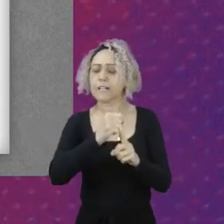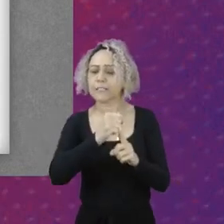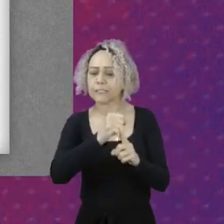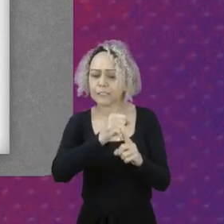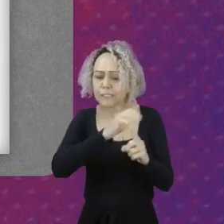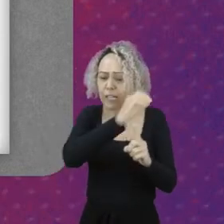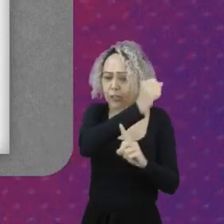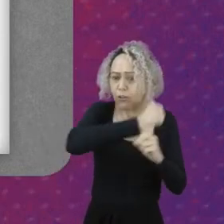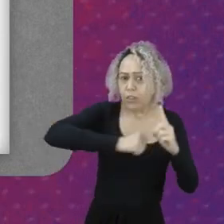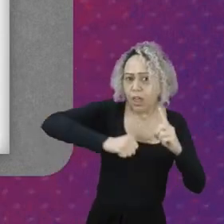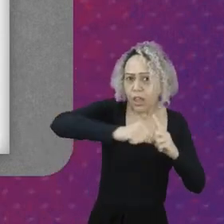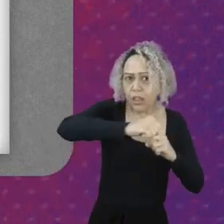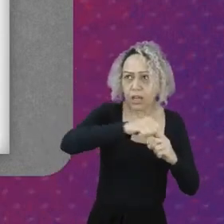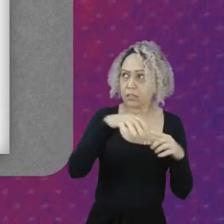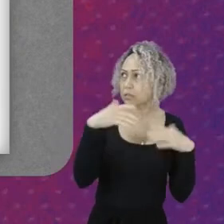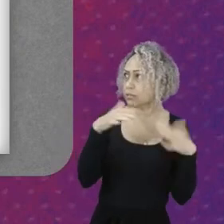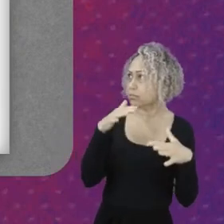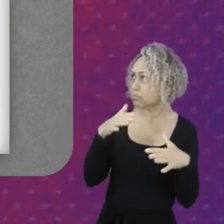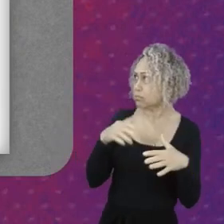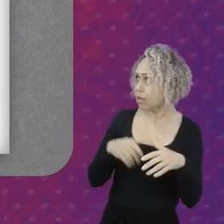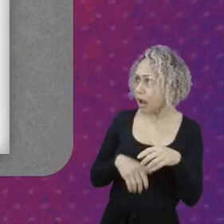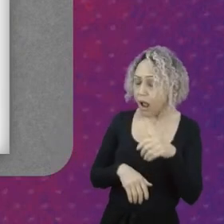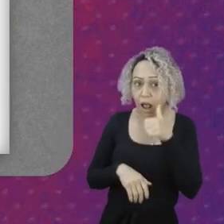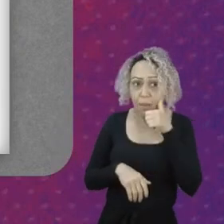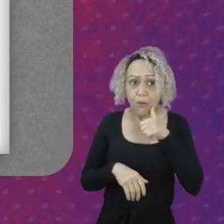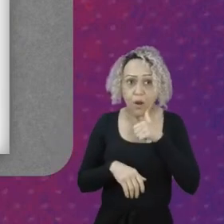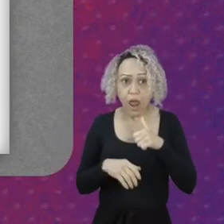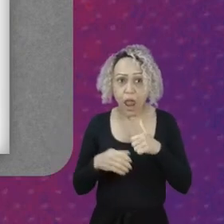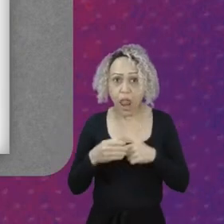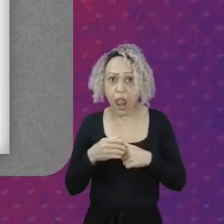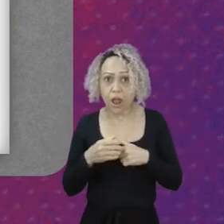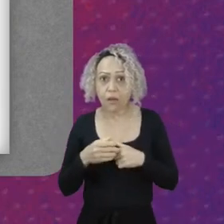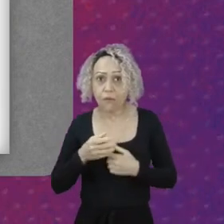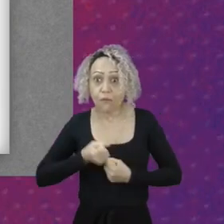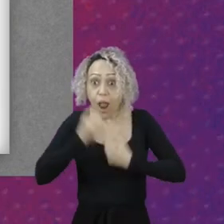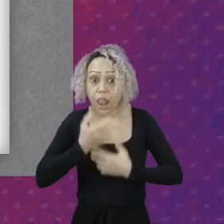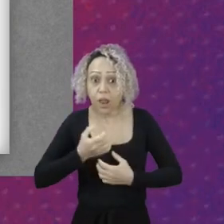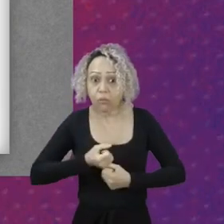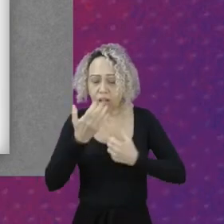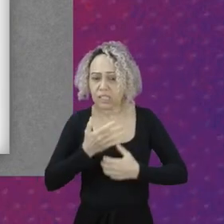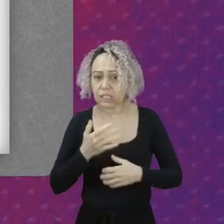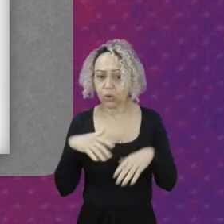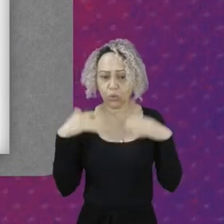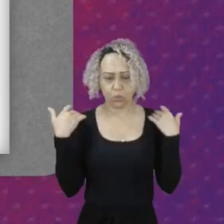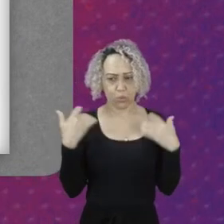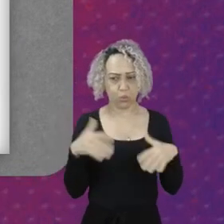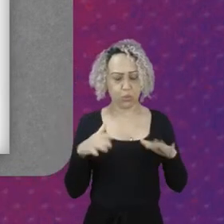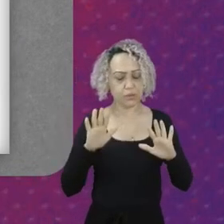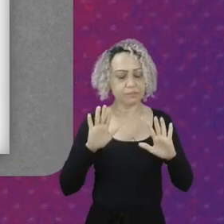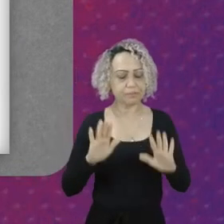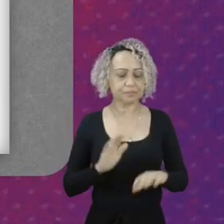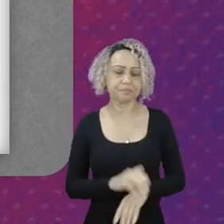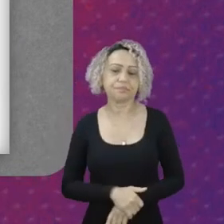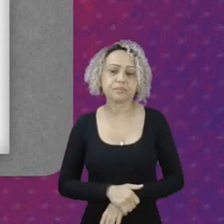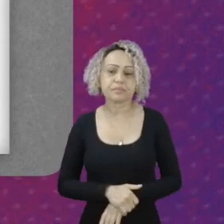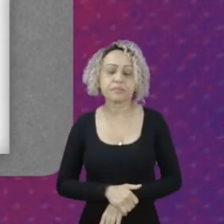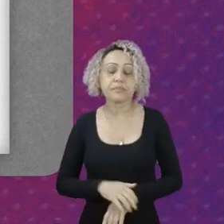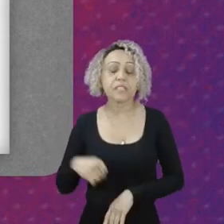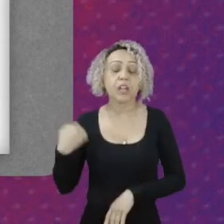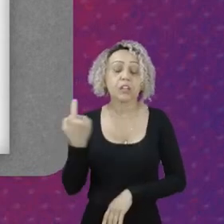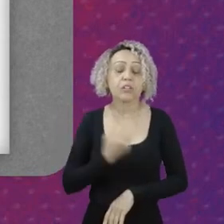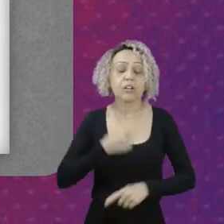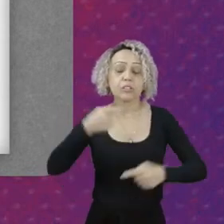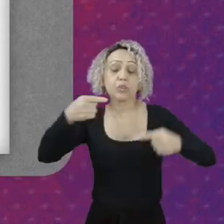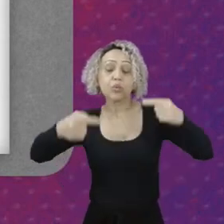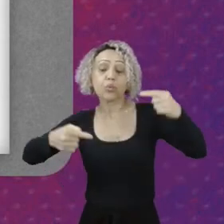e mudar a realidade que vivemos. Quando a gente pensa no contexto de acesso, a gente precisa